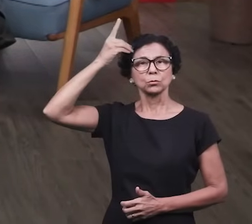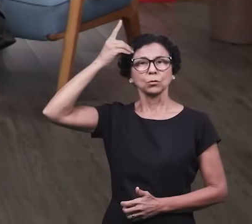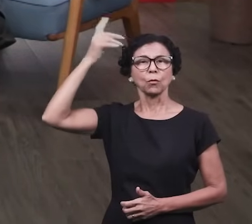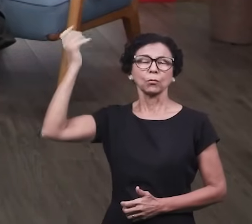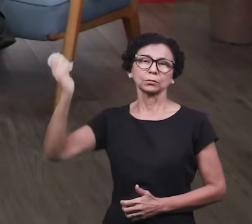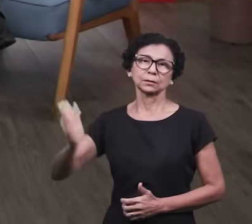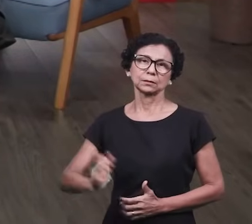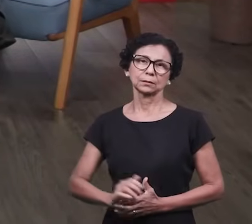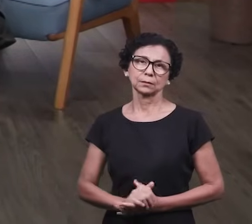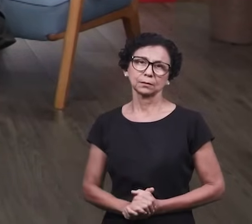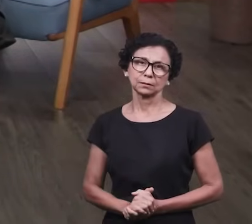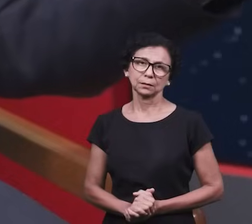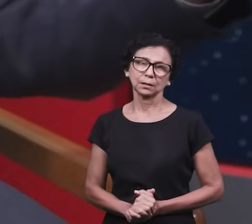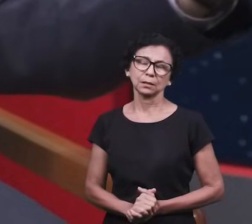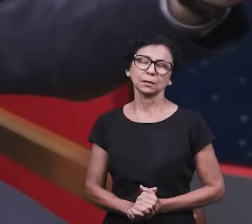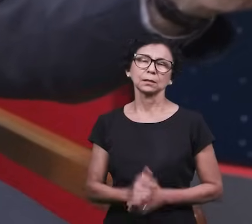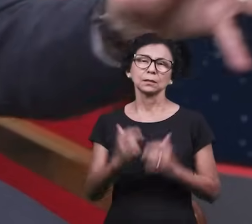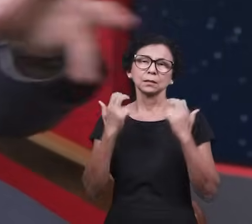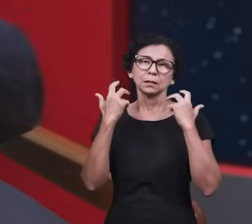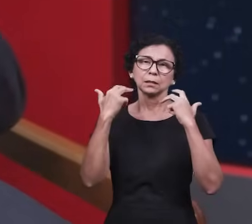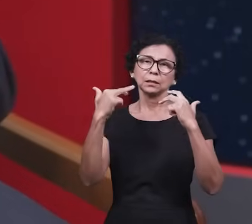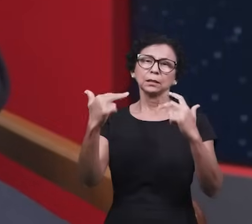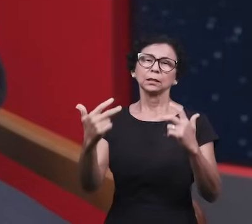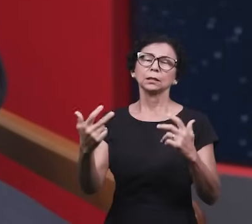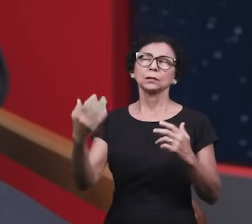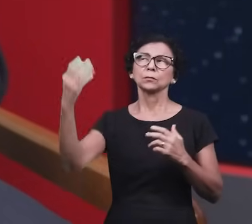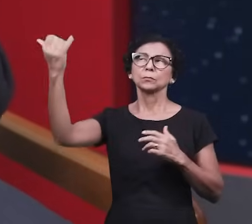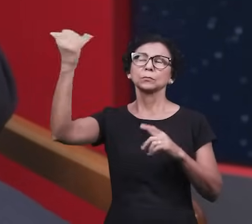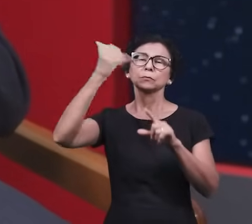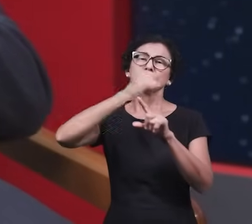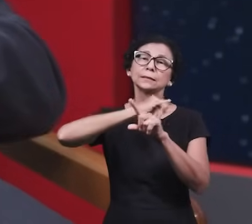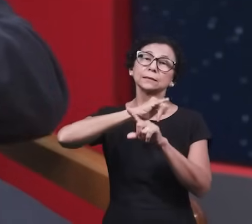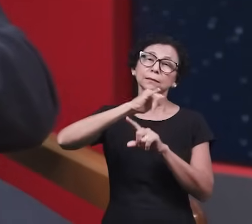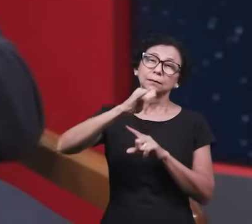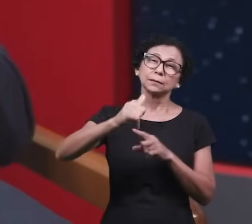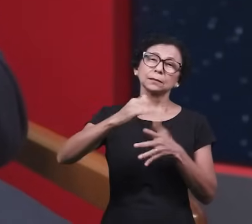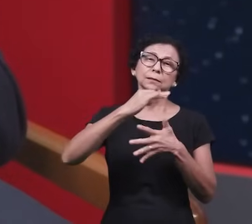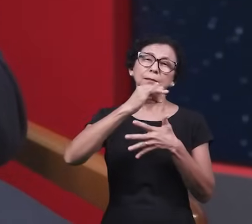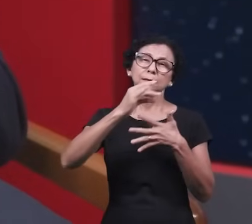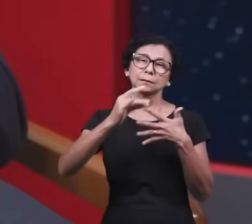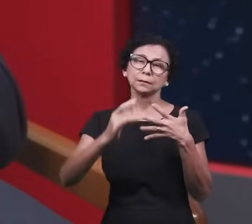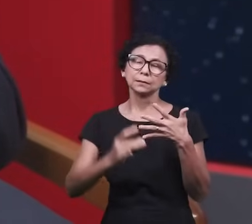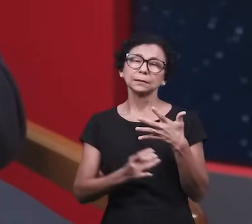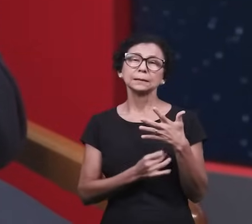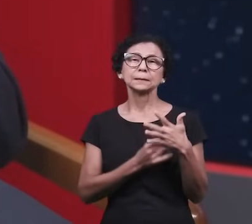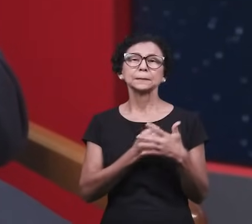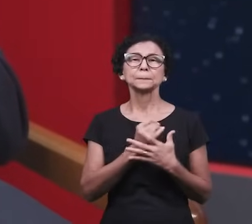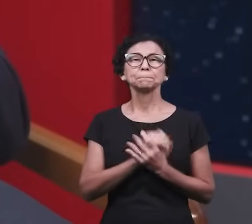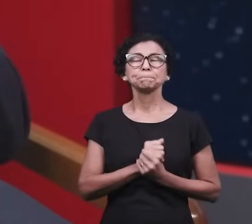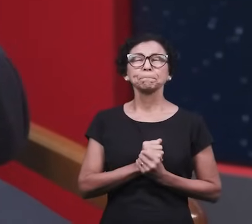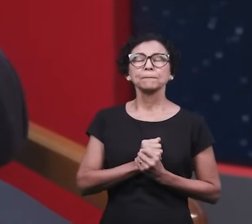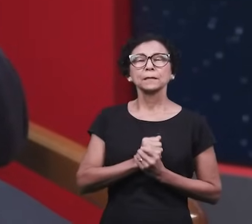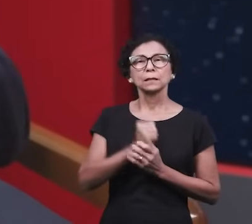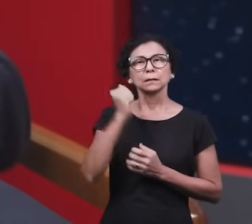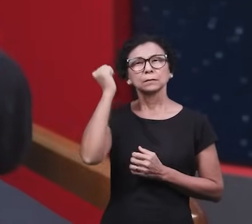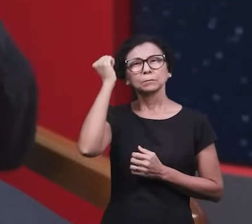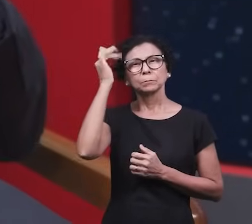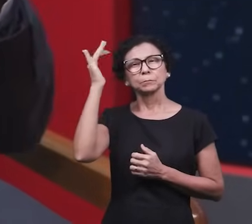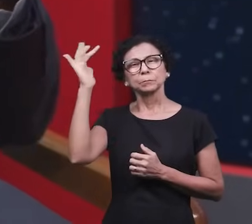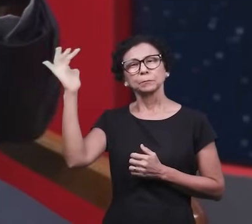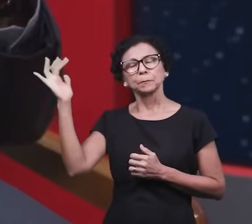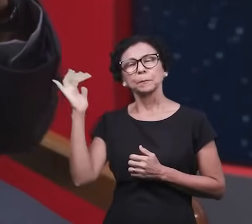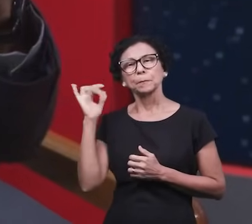De curar, interpretação das línguas, a profecia. Imagina você estar